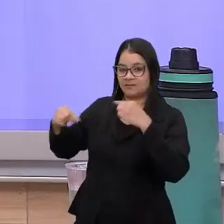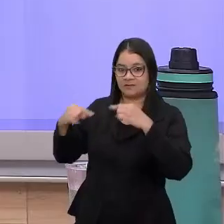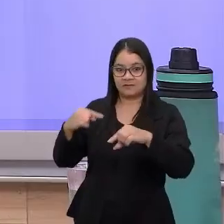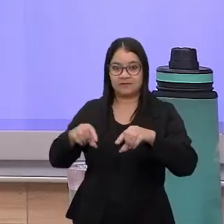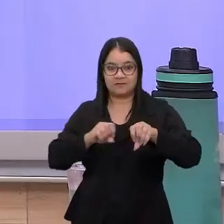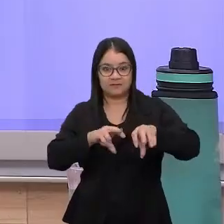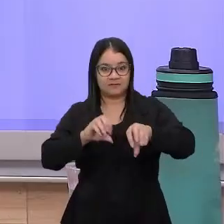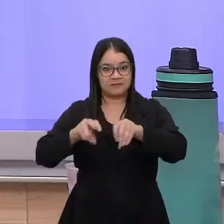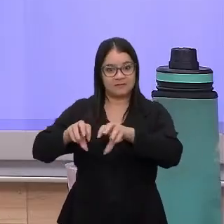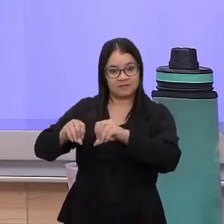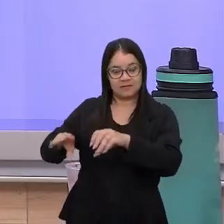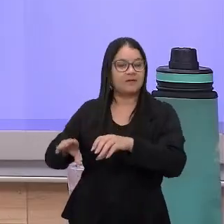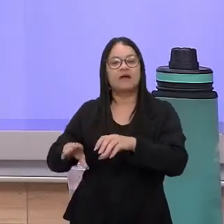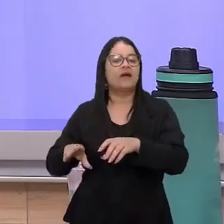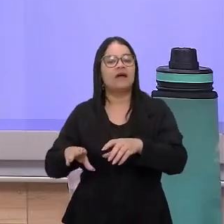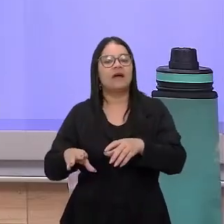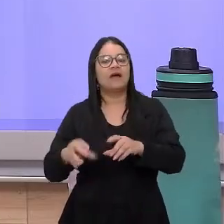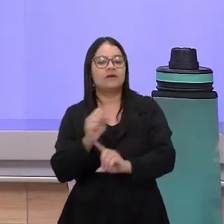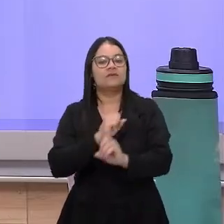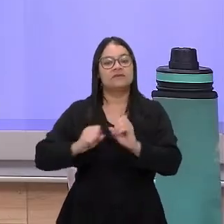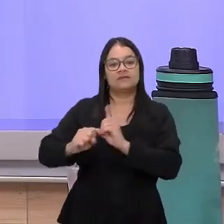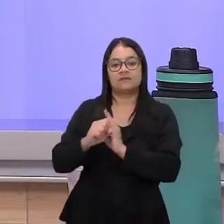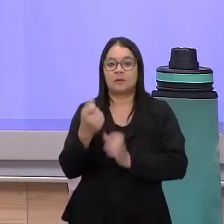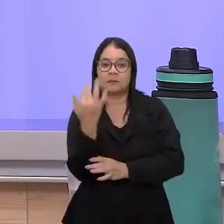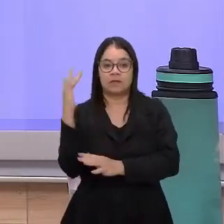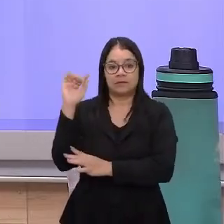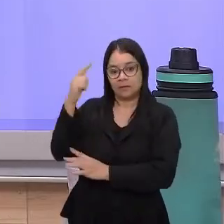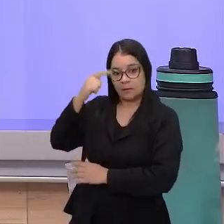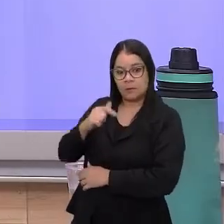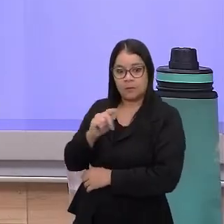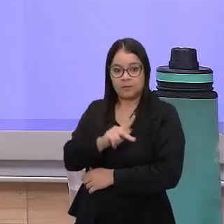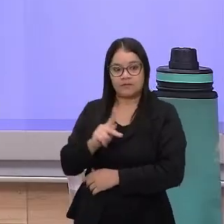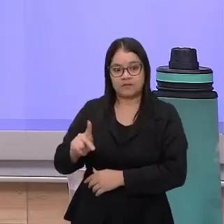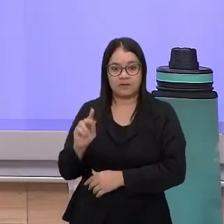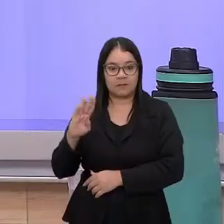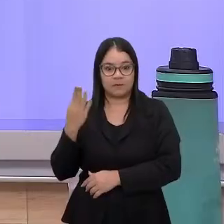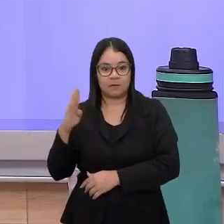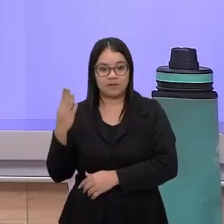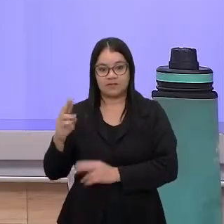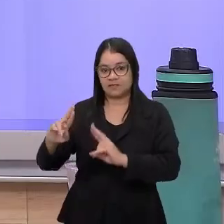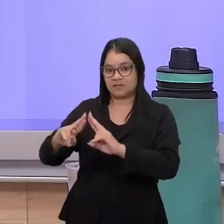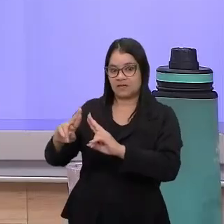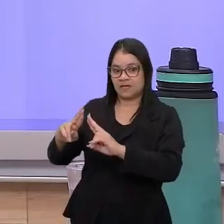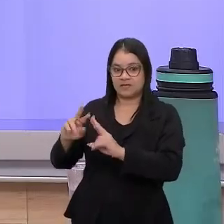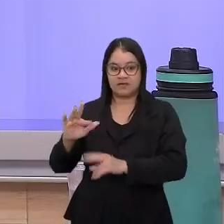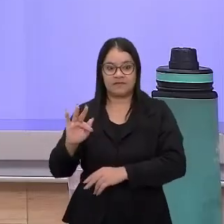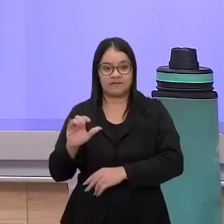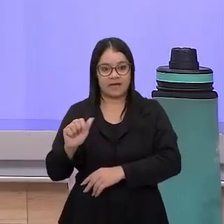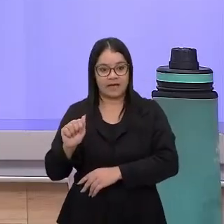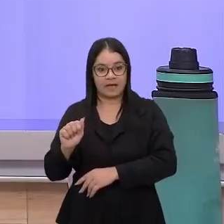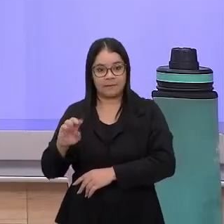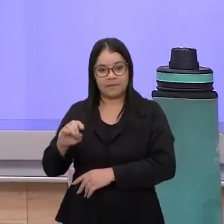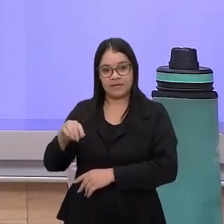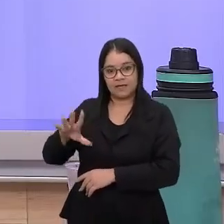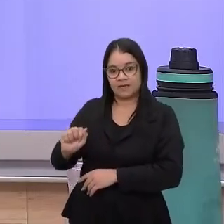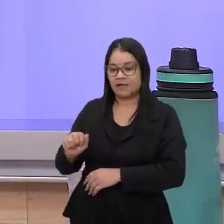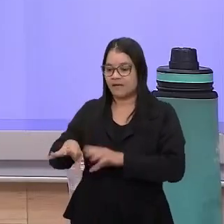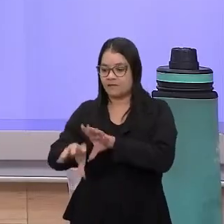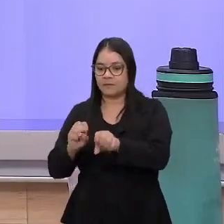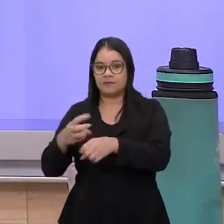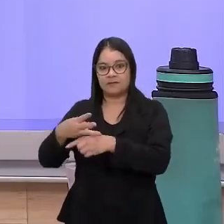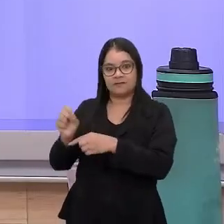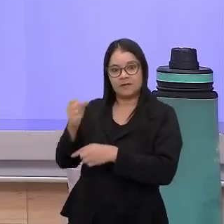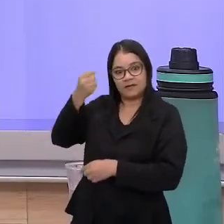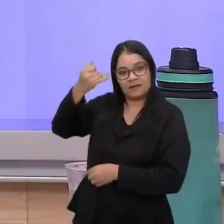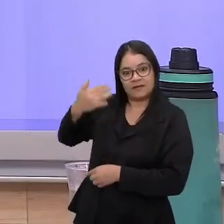Alfabetização Ambiental. Eu sou a professora Fabiana Munhoz, sou professora de Biologia da Rede, estou como formadora EFAP e